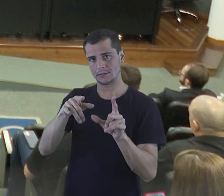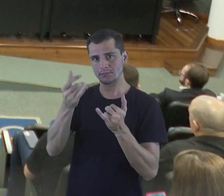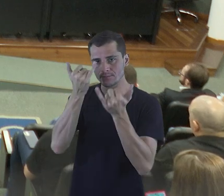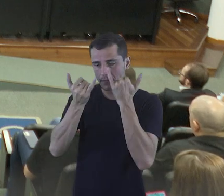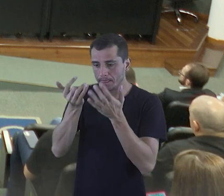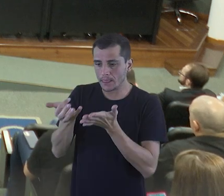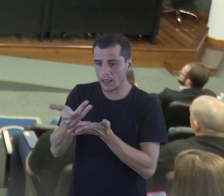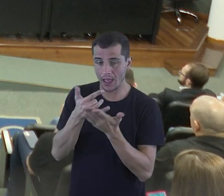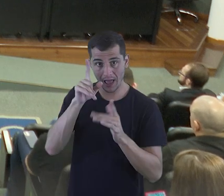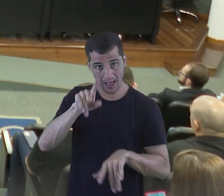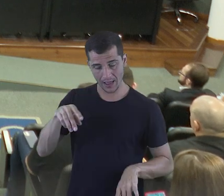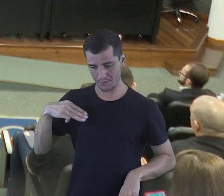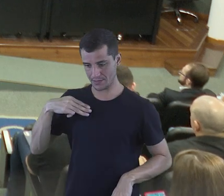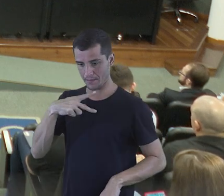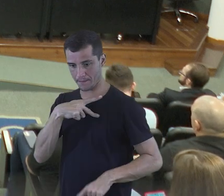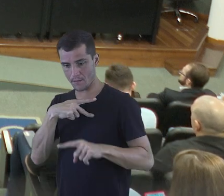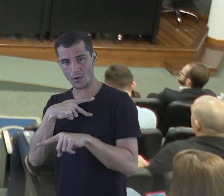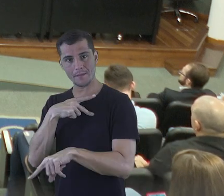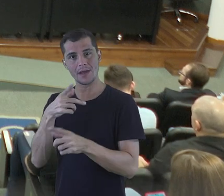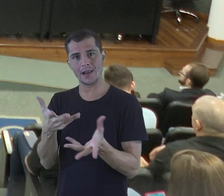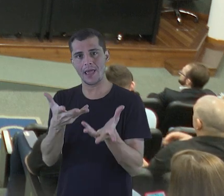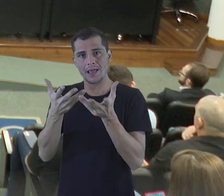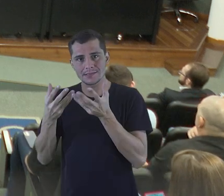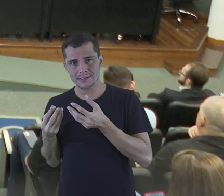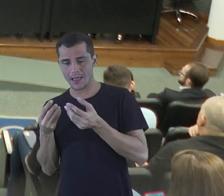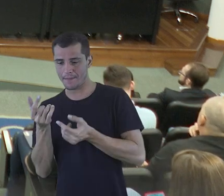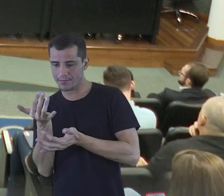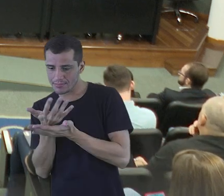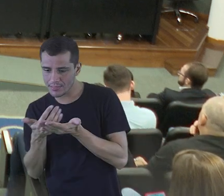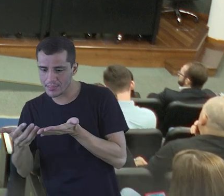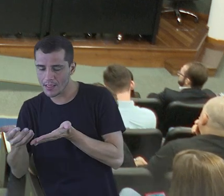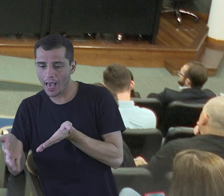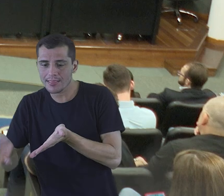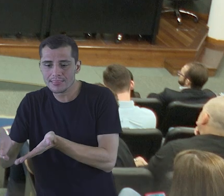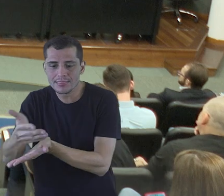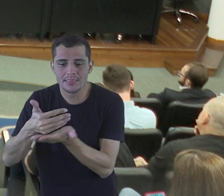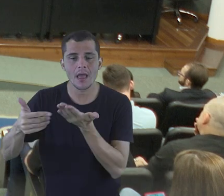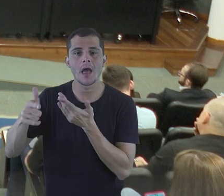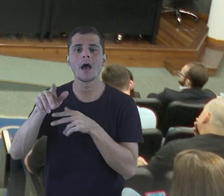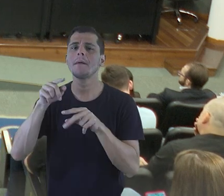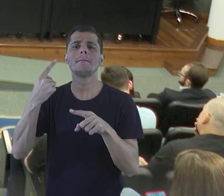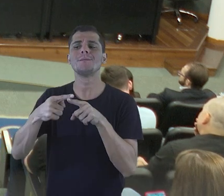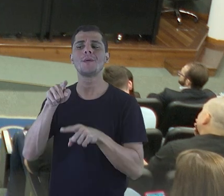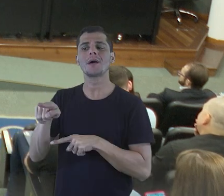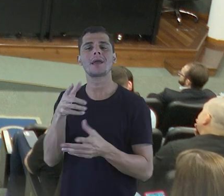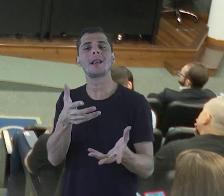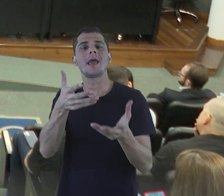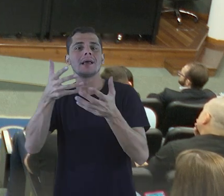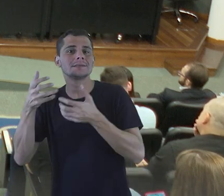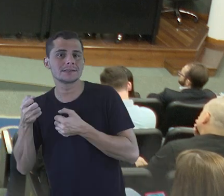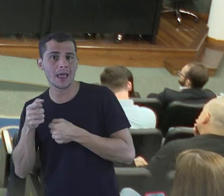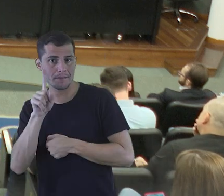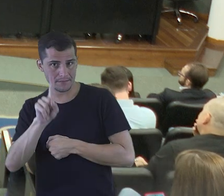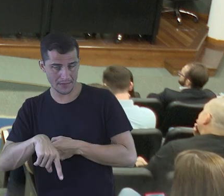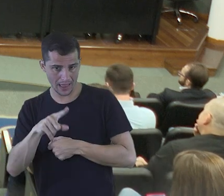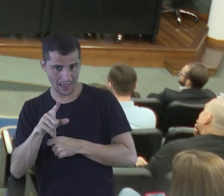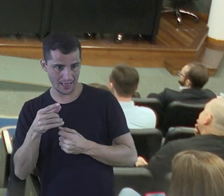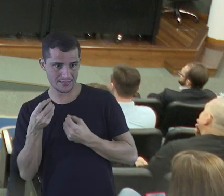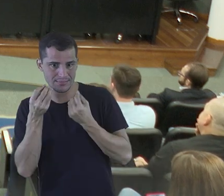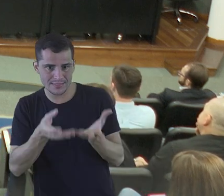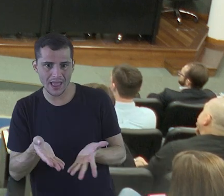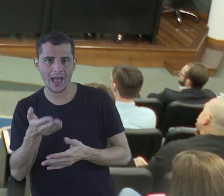ah é o Ministério Público então ele recebe esse dado por que que você compartilha esse dado tribunal de contas recebe esse dado por que para fins de